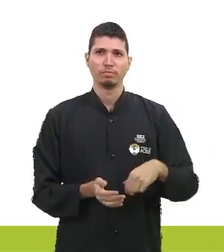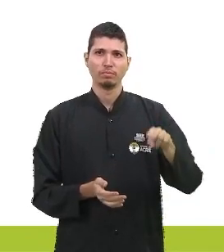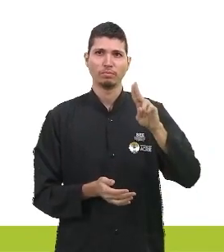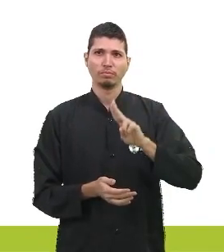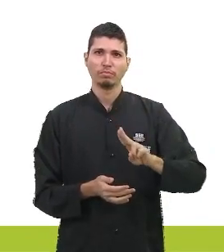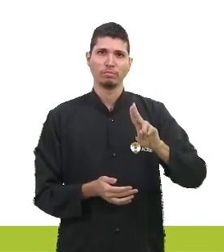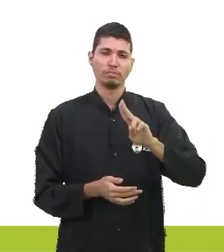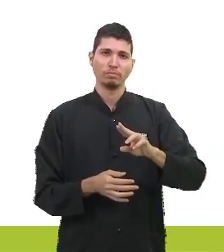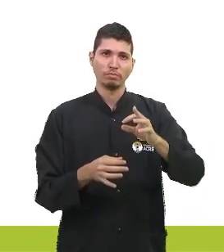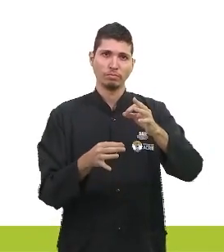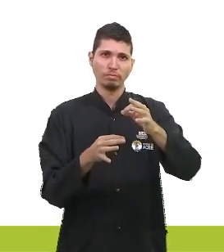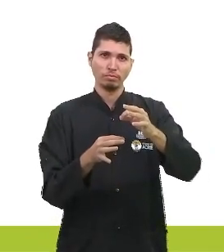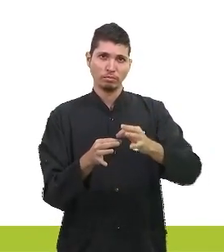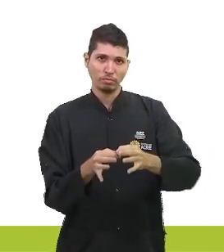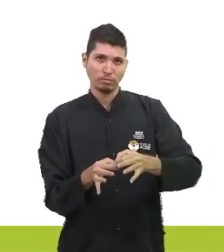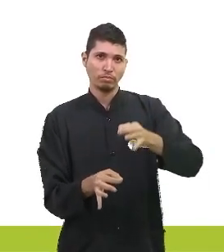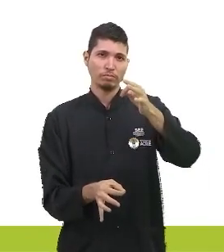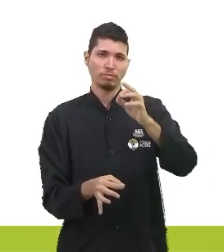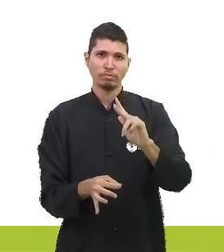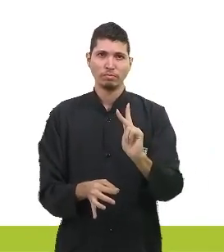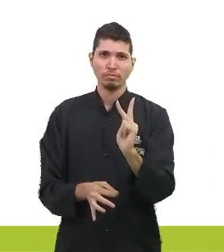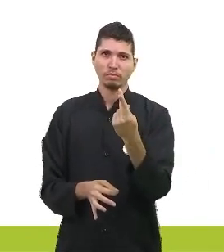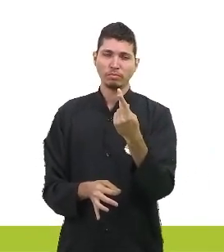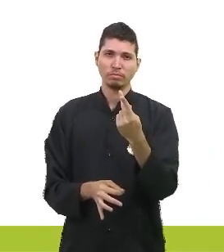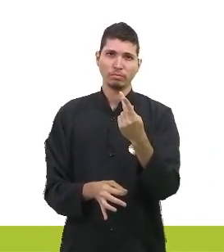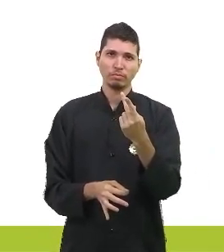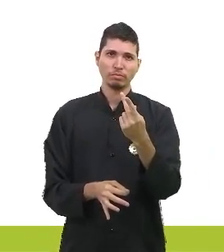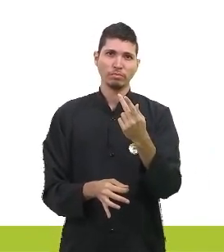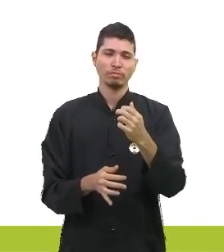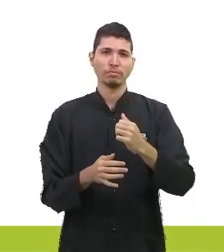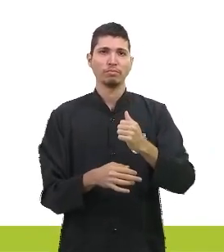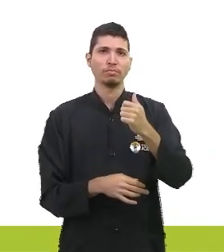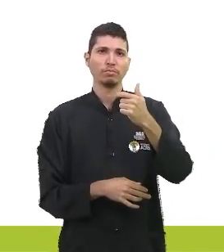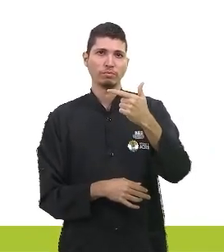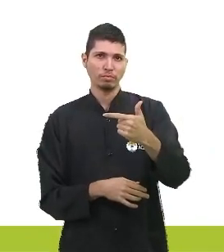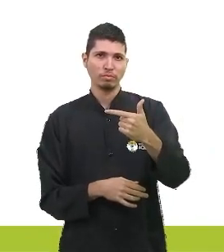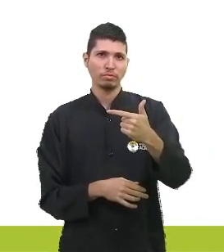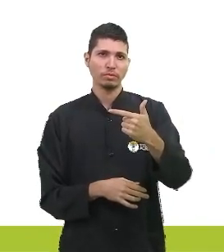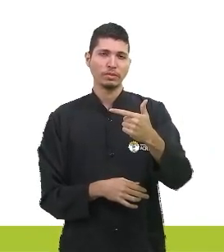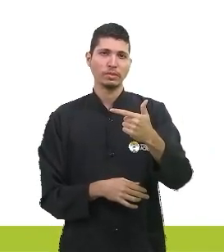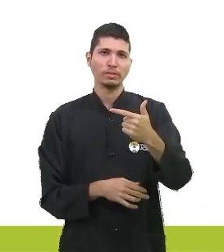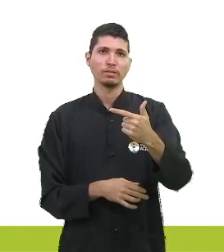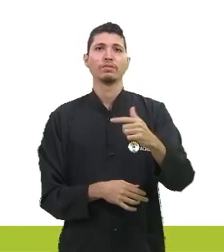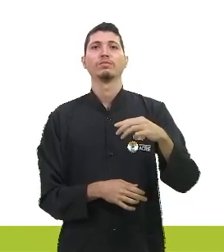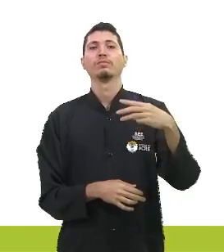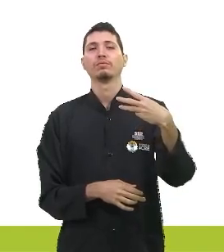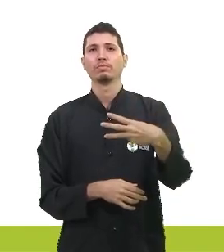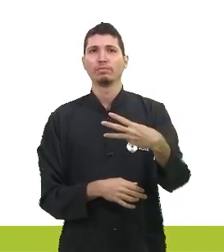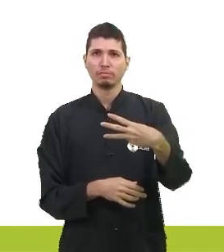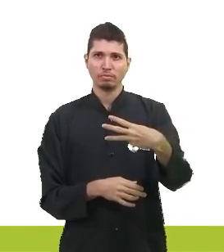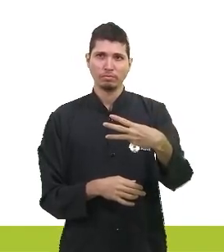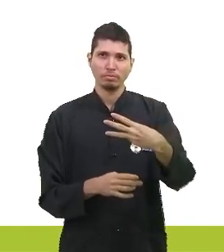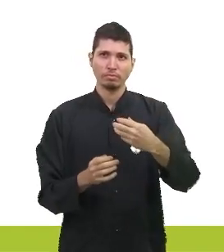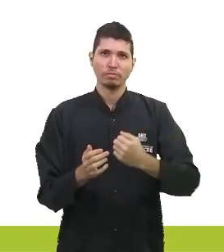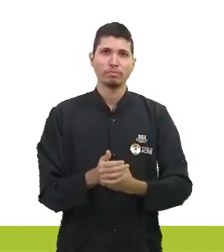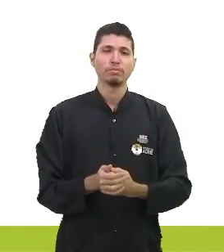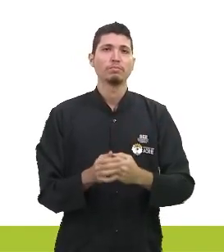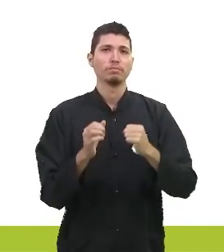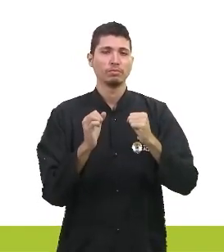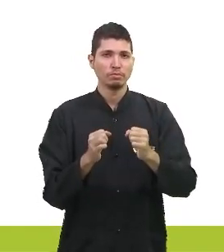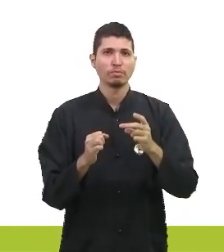Usando a altura H2 e a altura H3, você será capaz de determinar as seguintes